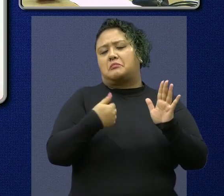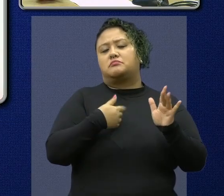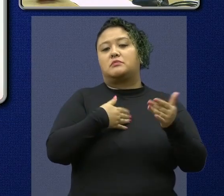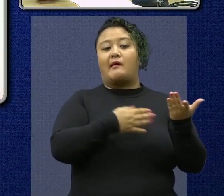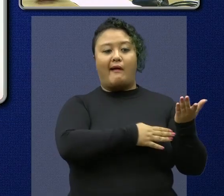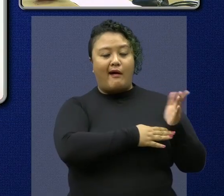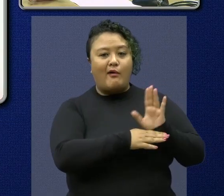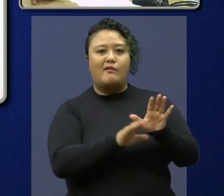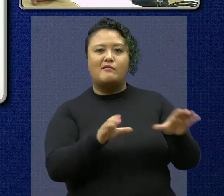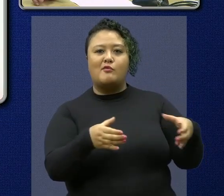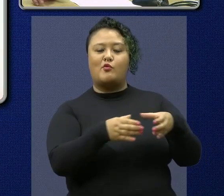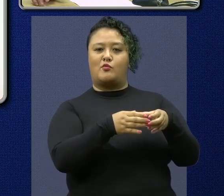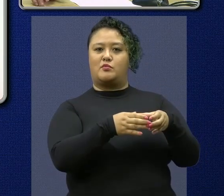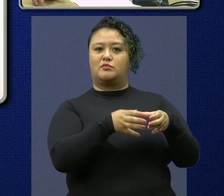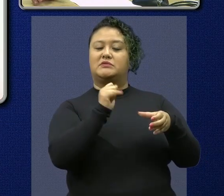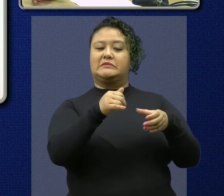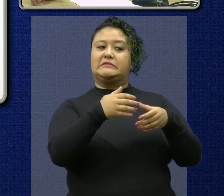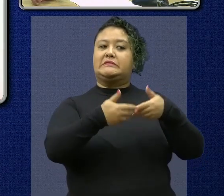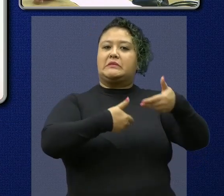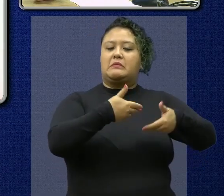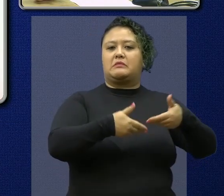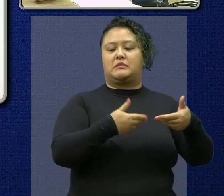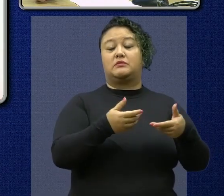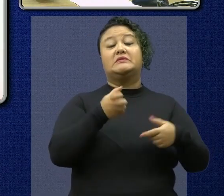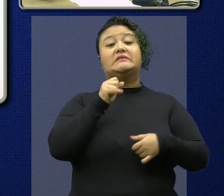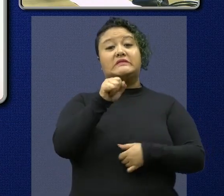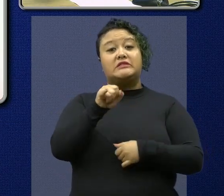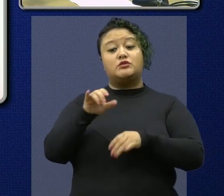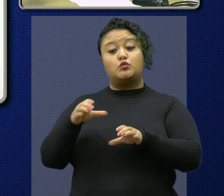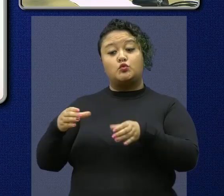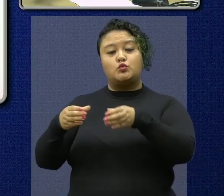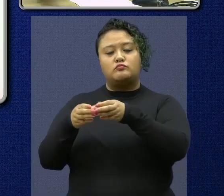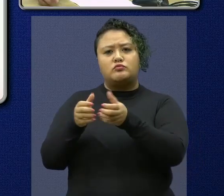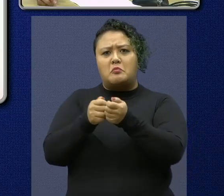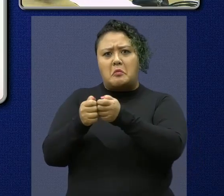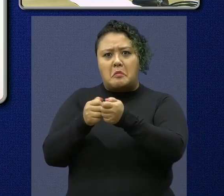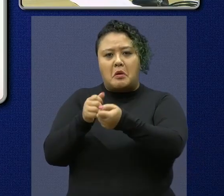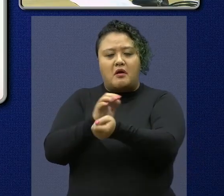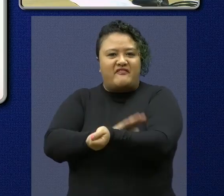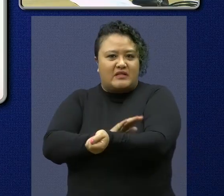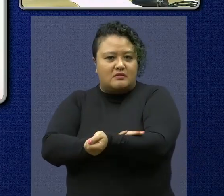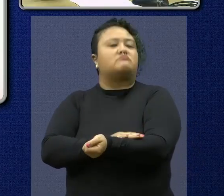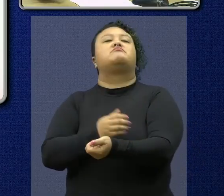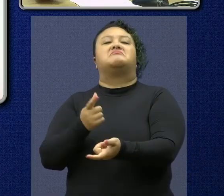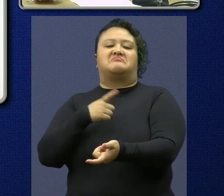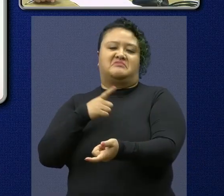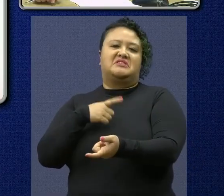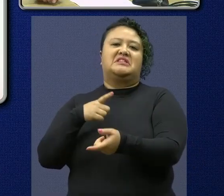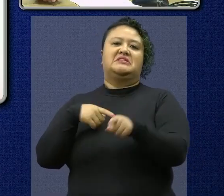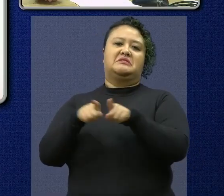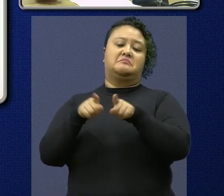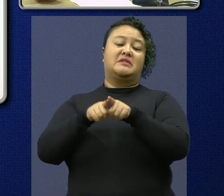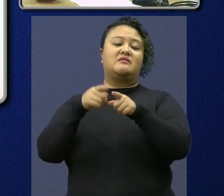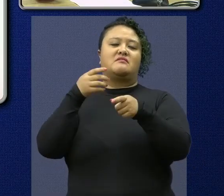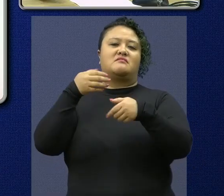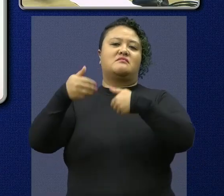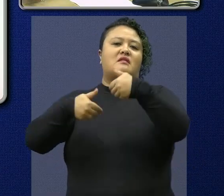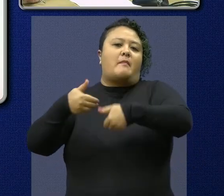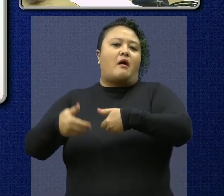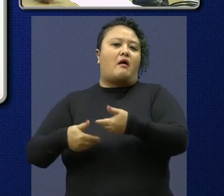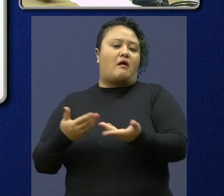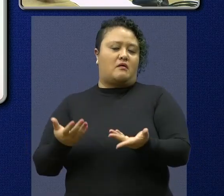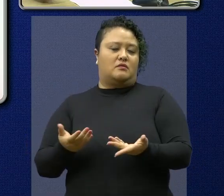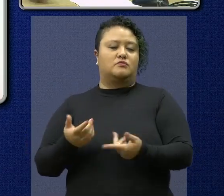também em relação a ludopatias, se esse tipo de tratamento, né? Ou também